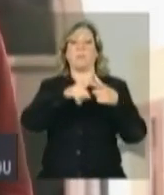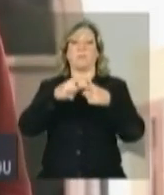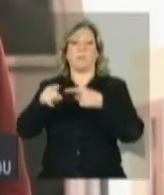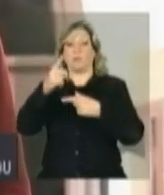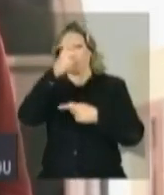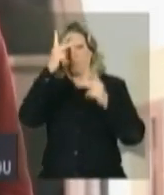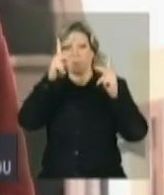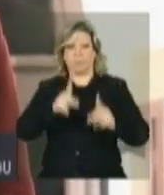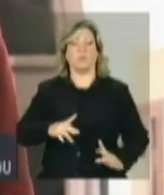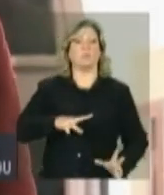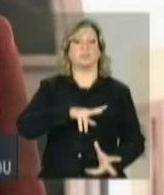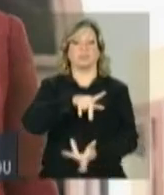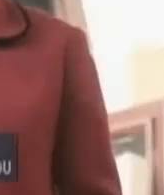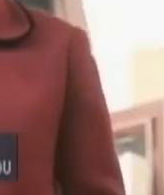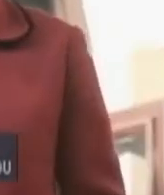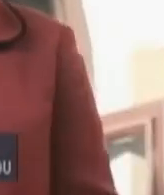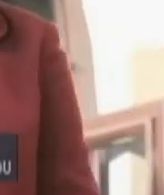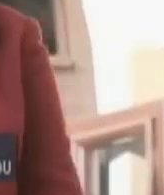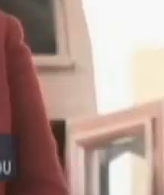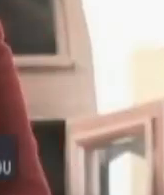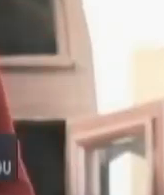dos povos do mundo.